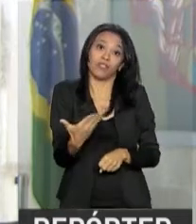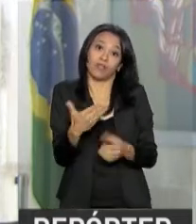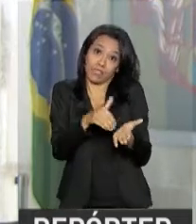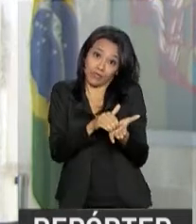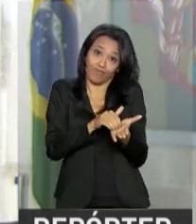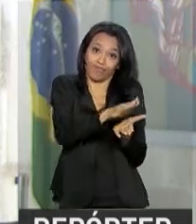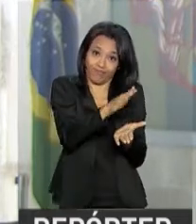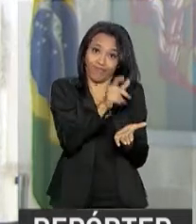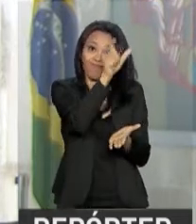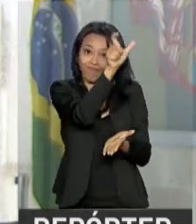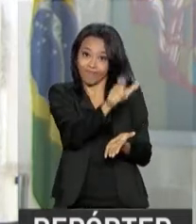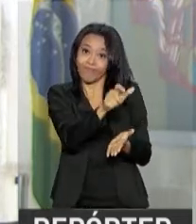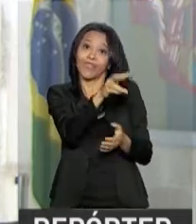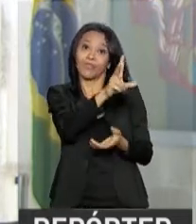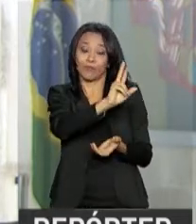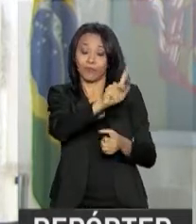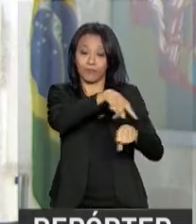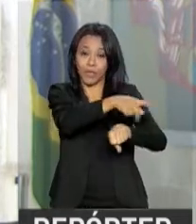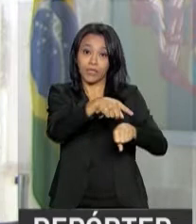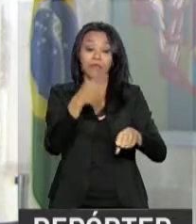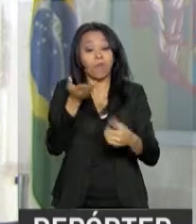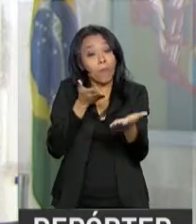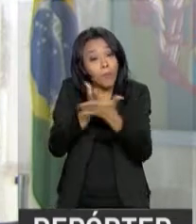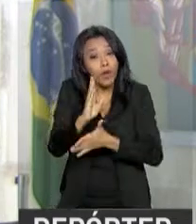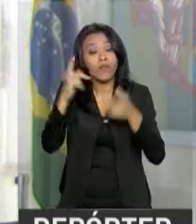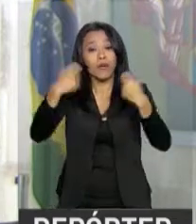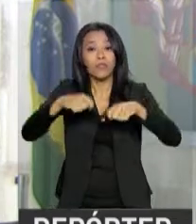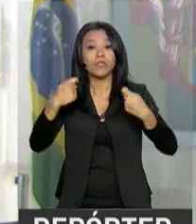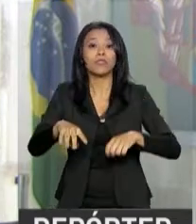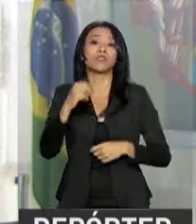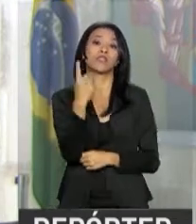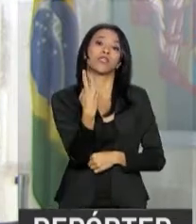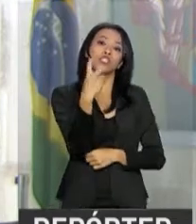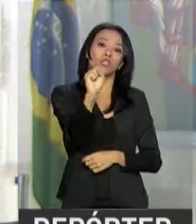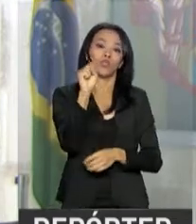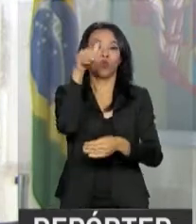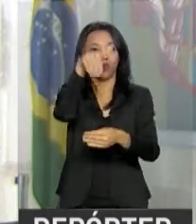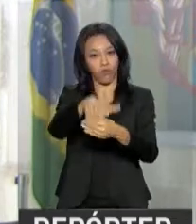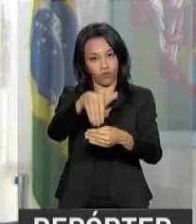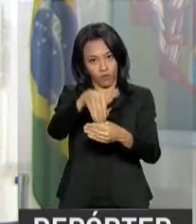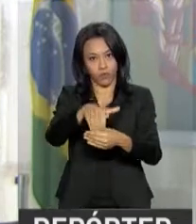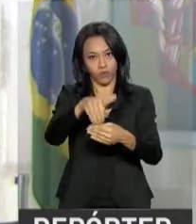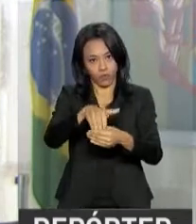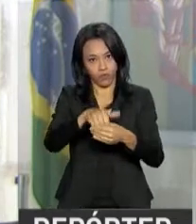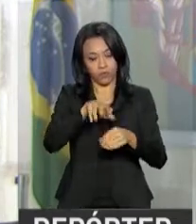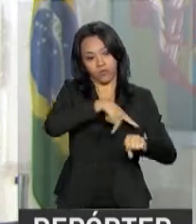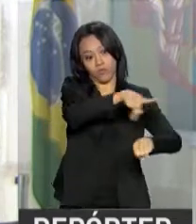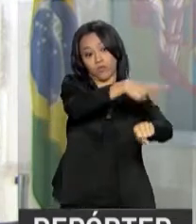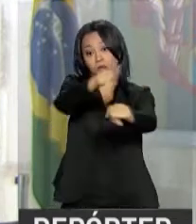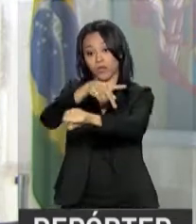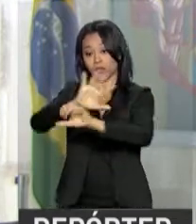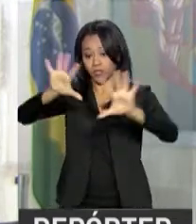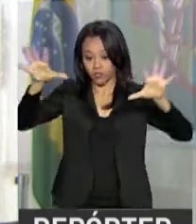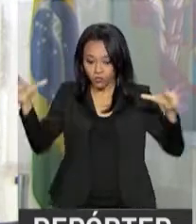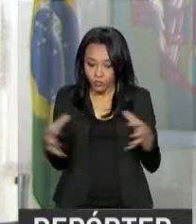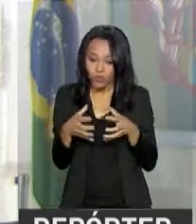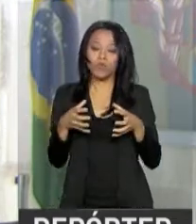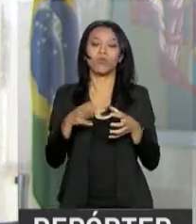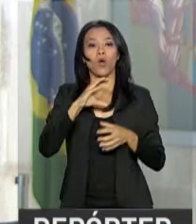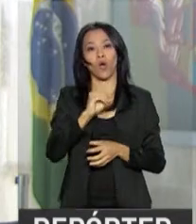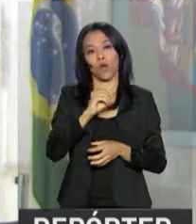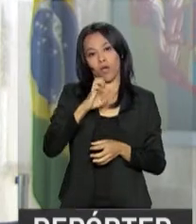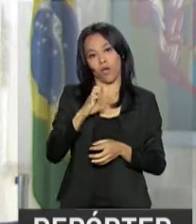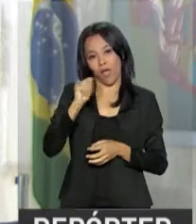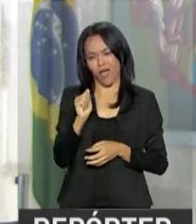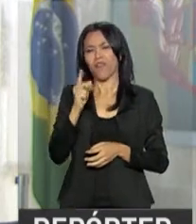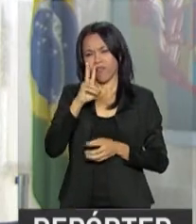para ser aprovada a resolução precisa de no mínimo 18 votos entre os países da ua vamos saber mais